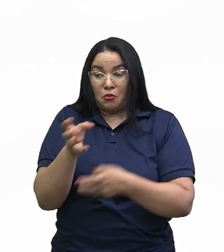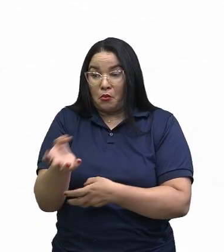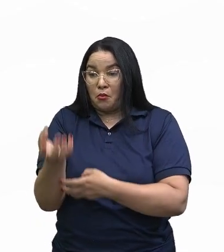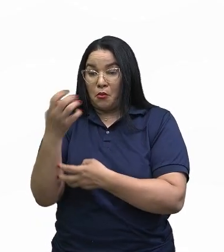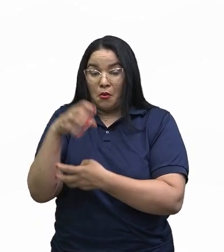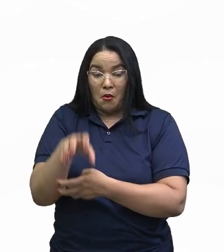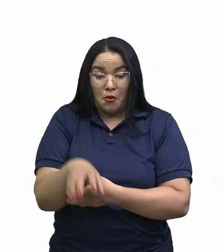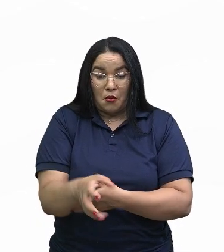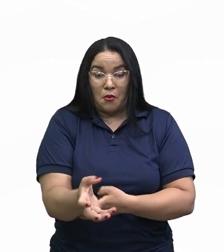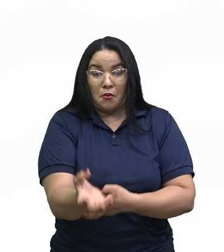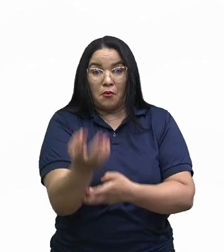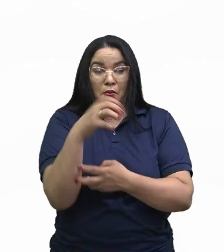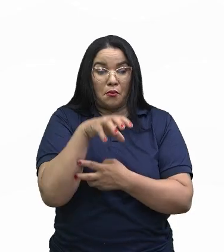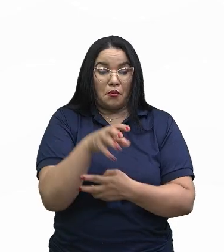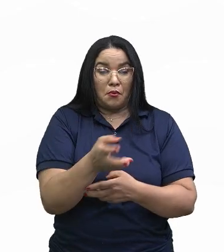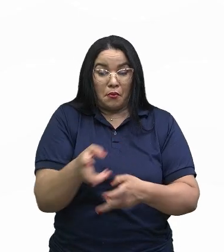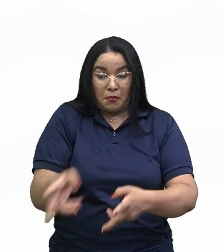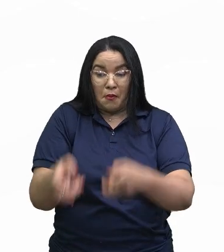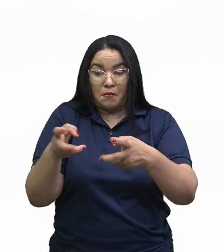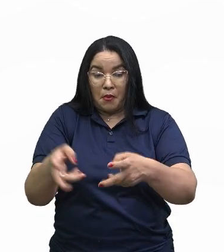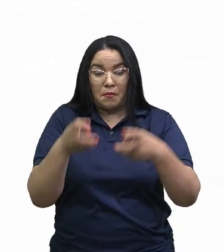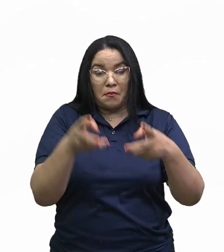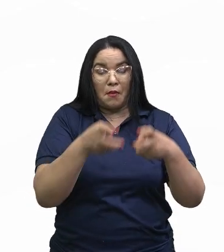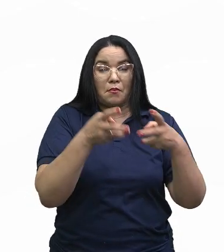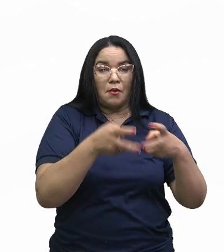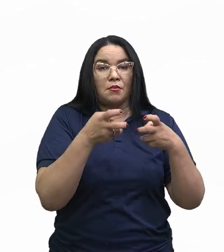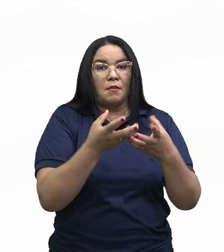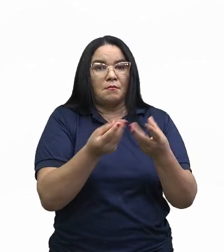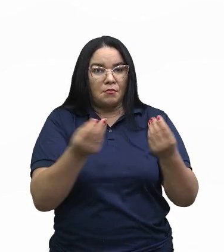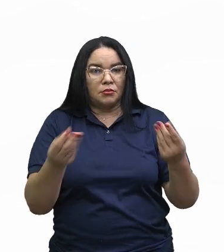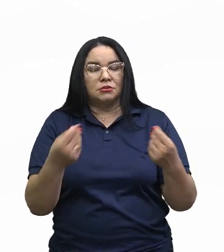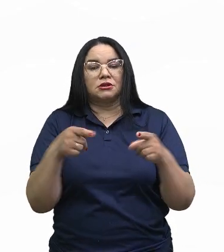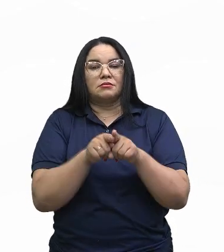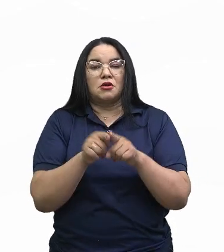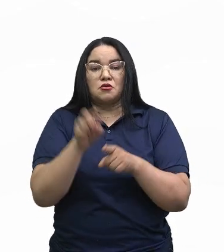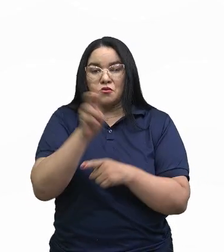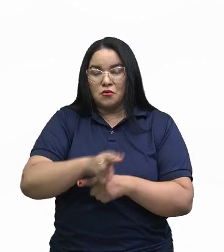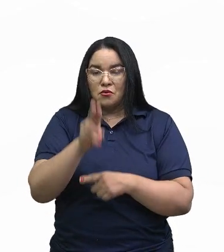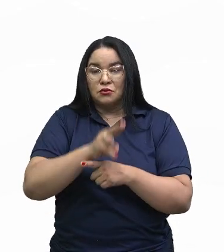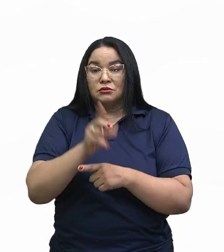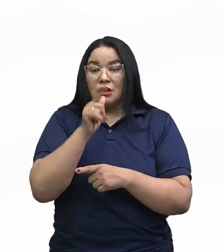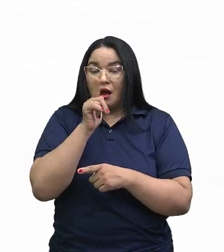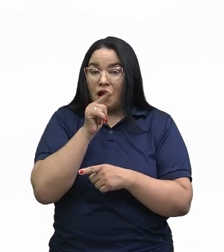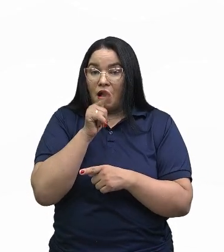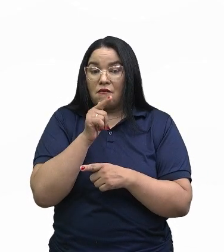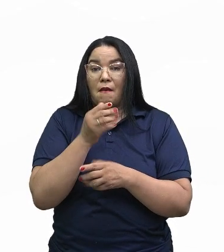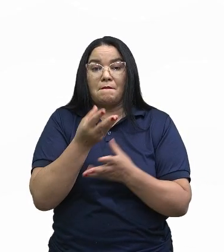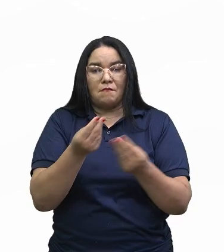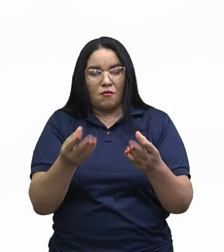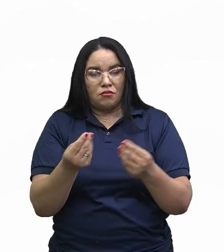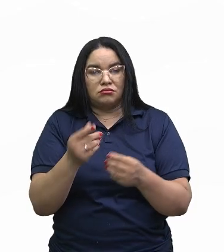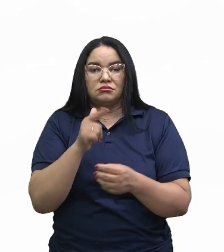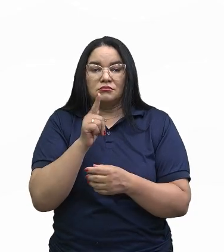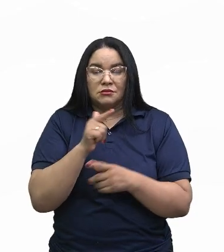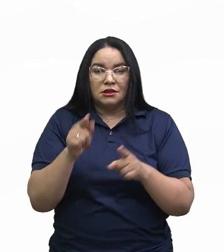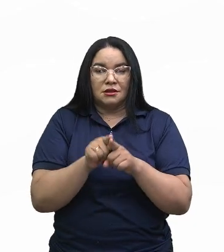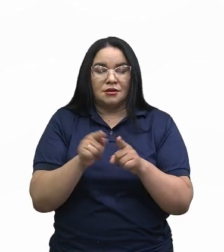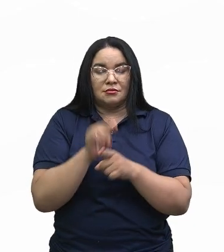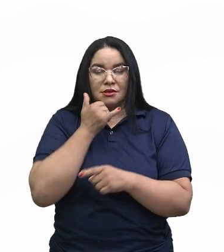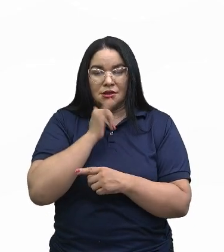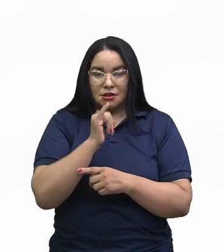o uso intensivo de água e energia. Então, a mineração aí envolve